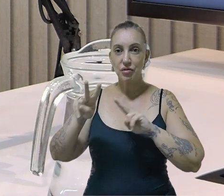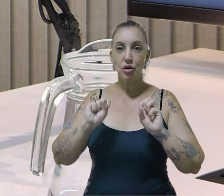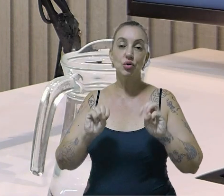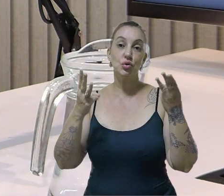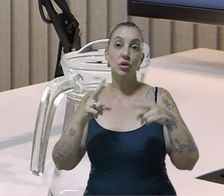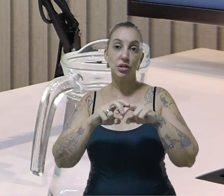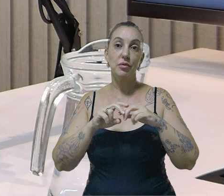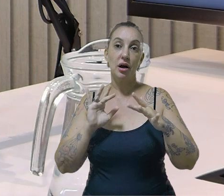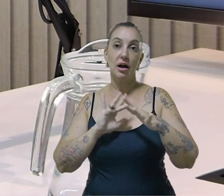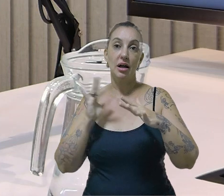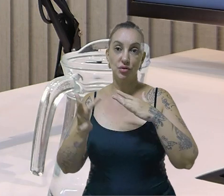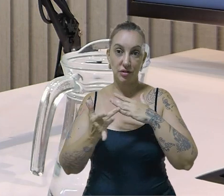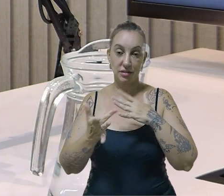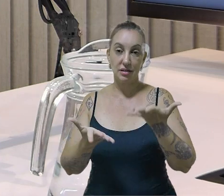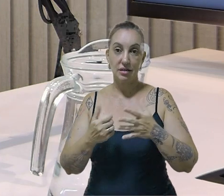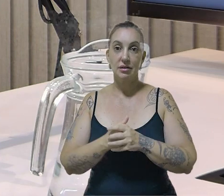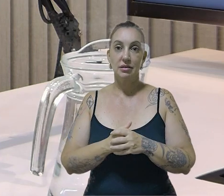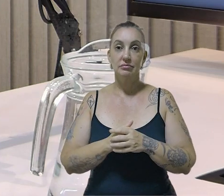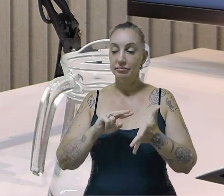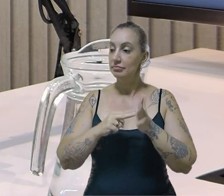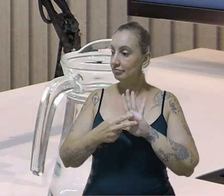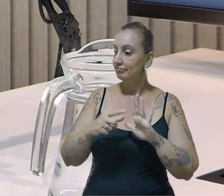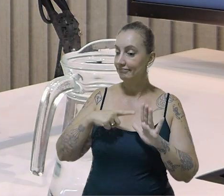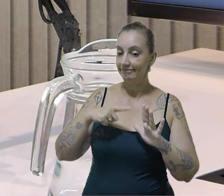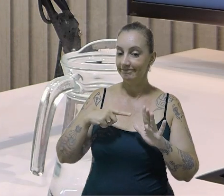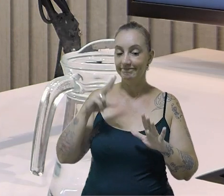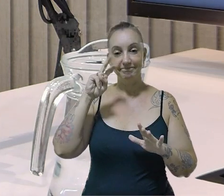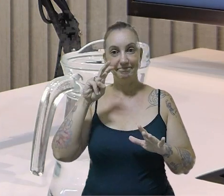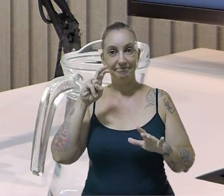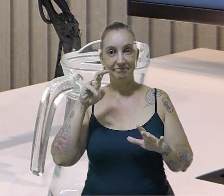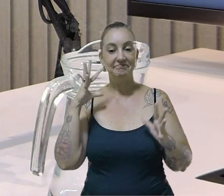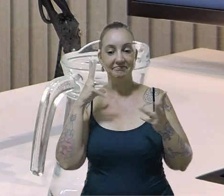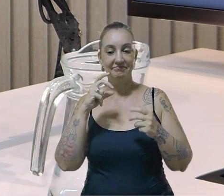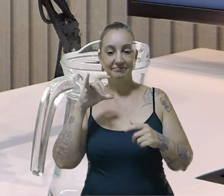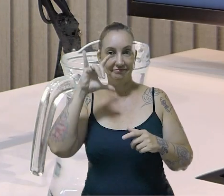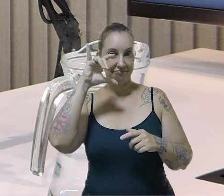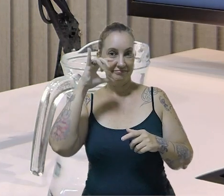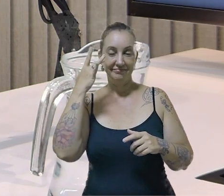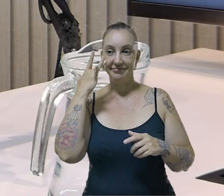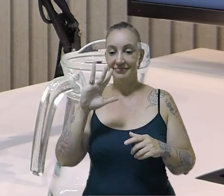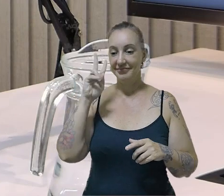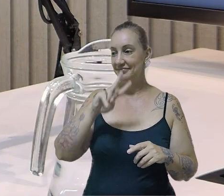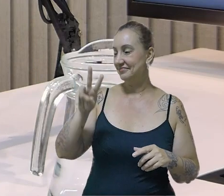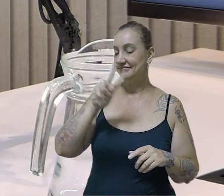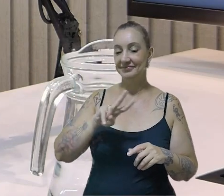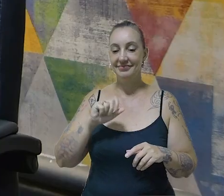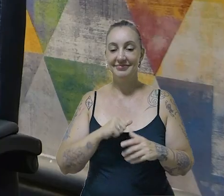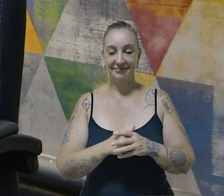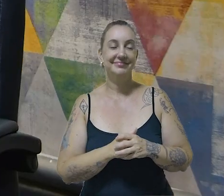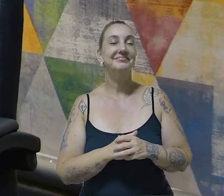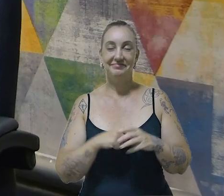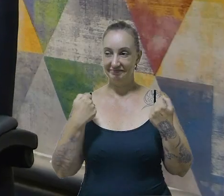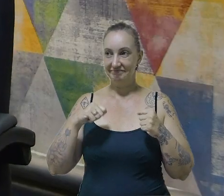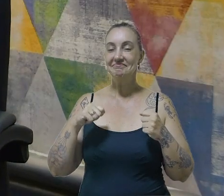sociais dos sim né mas faz muito sentido n no Instagram senão ninguém quer ver o show assim instagramável tem que tá instagramável